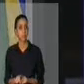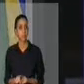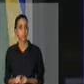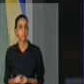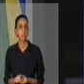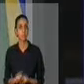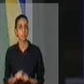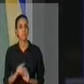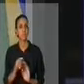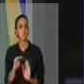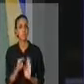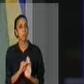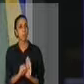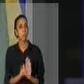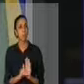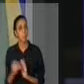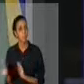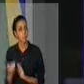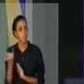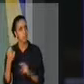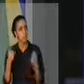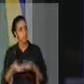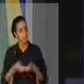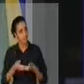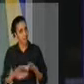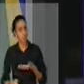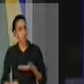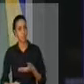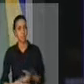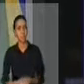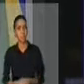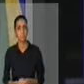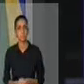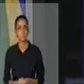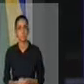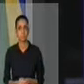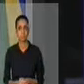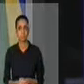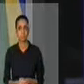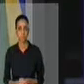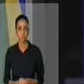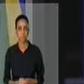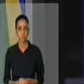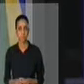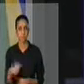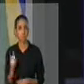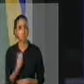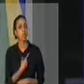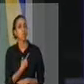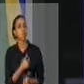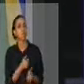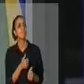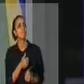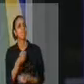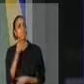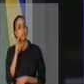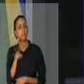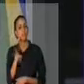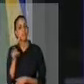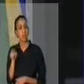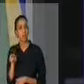nós temos que avançar nesse processo. Eu, especificamente, senhor ministro, estou acompanhando a